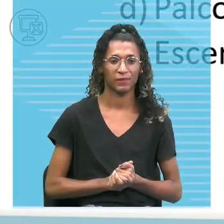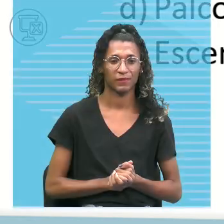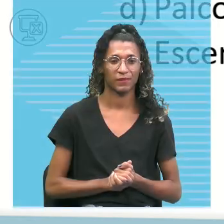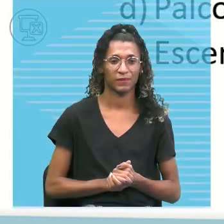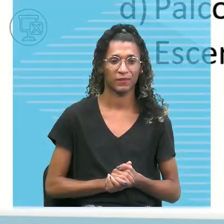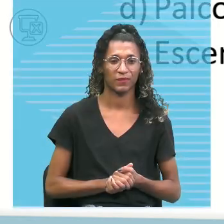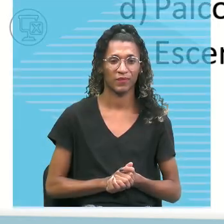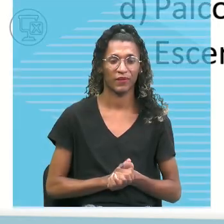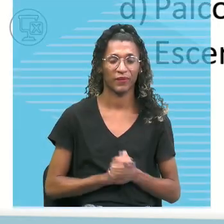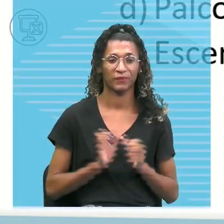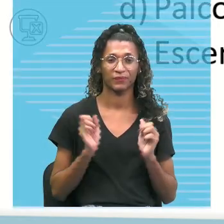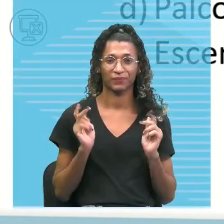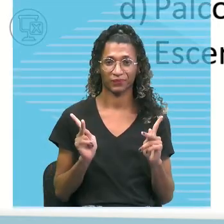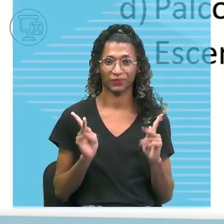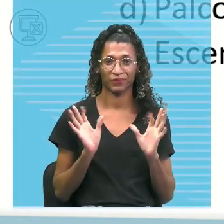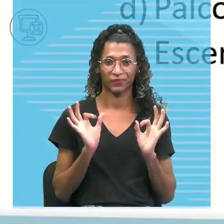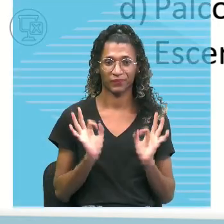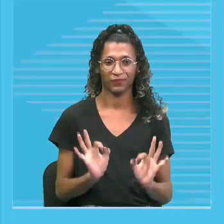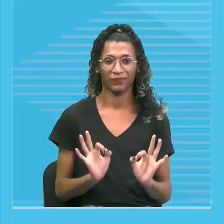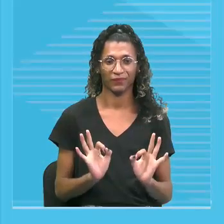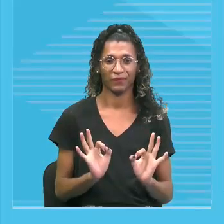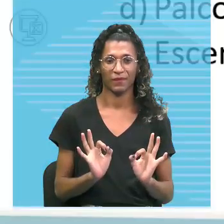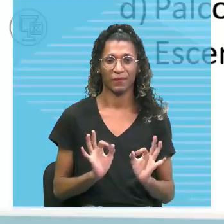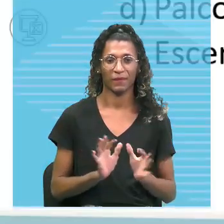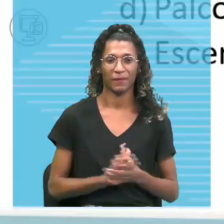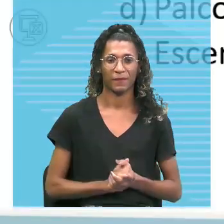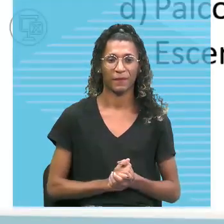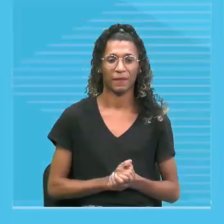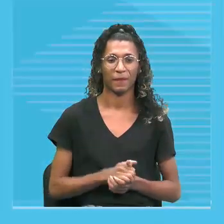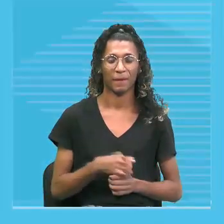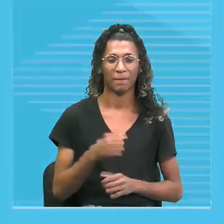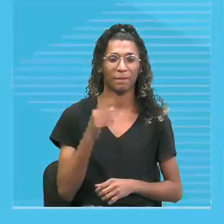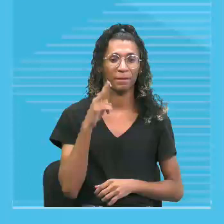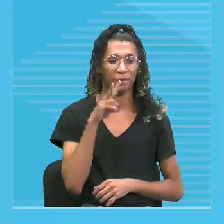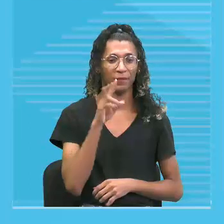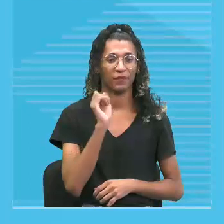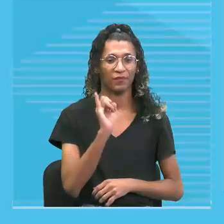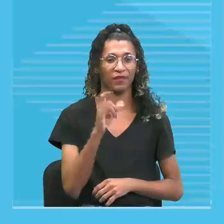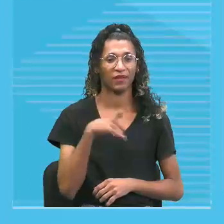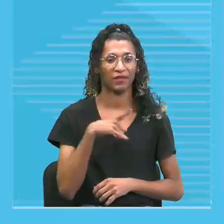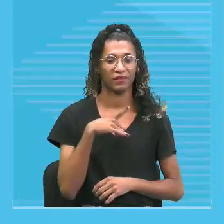muito bem deixa eu ver se tem resposta